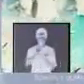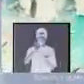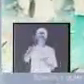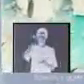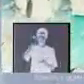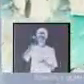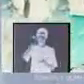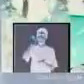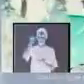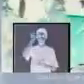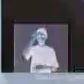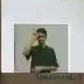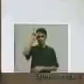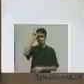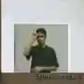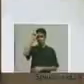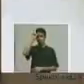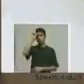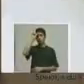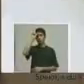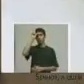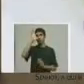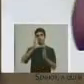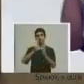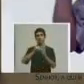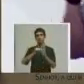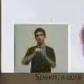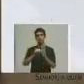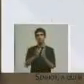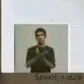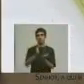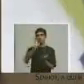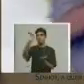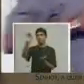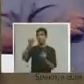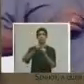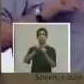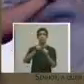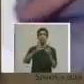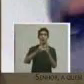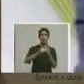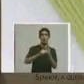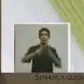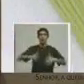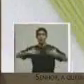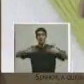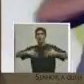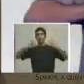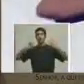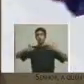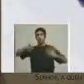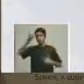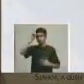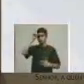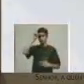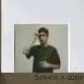Conhecesse a palavra, já sabia. Que ele é ladrão da alegria. Que ele vem e rouba a